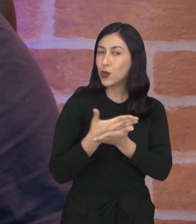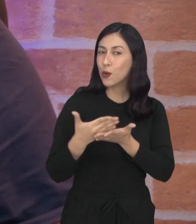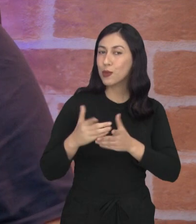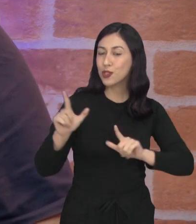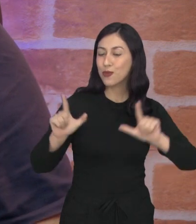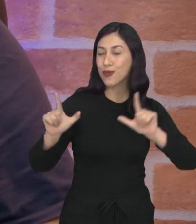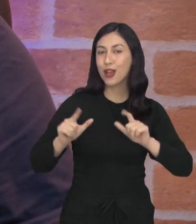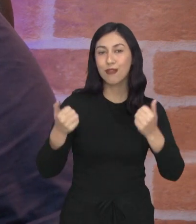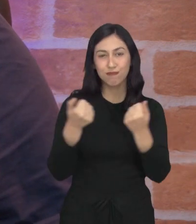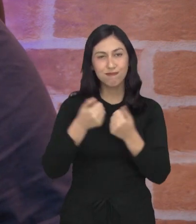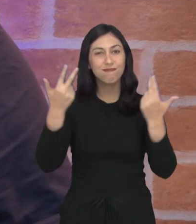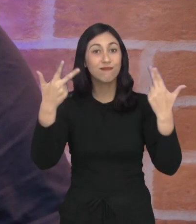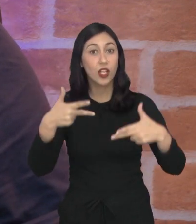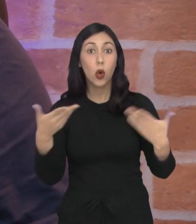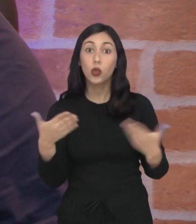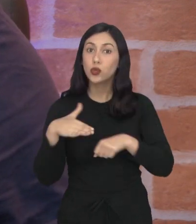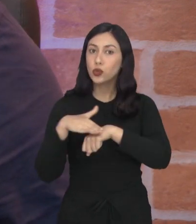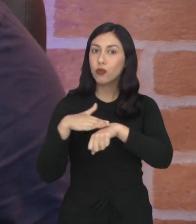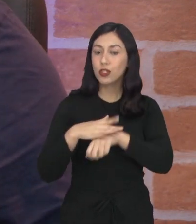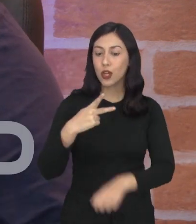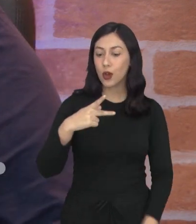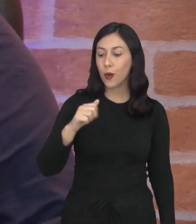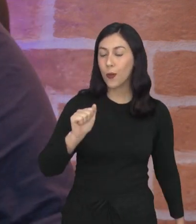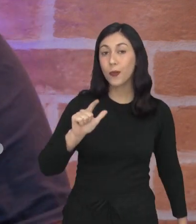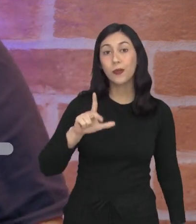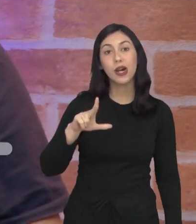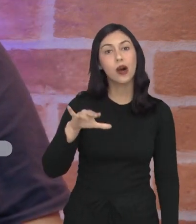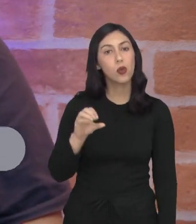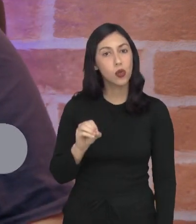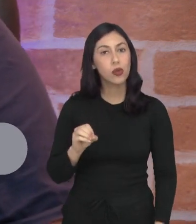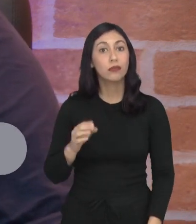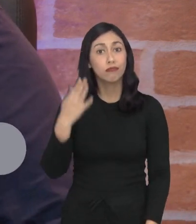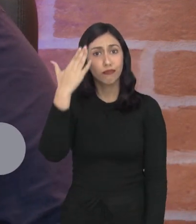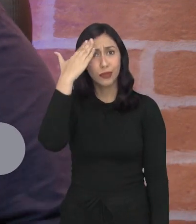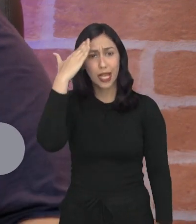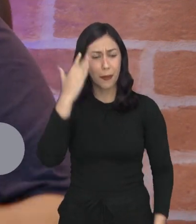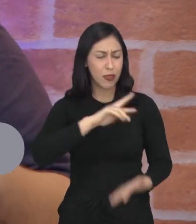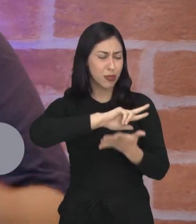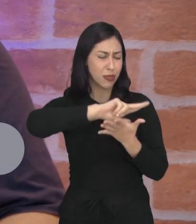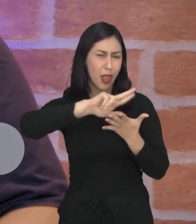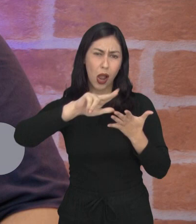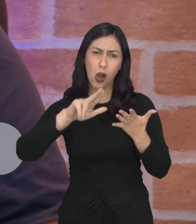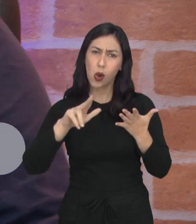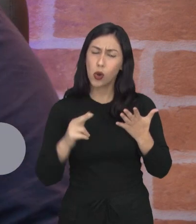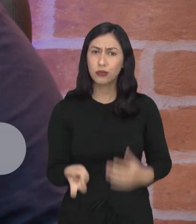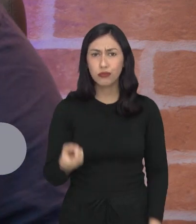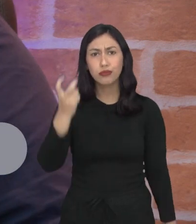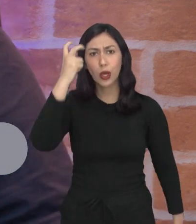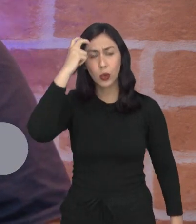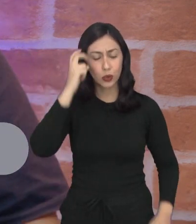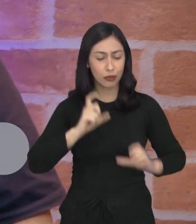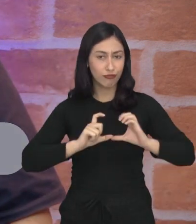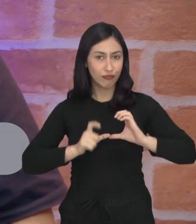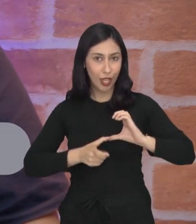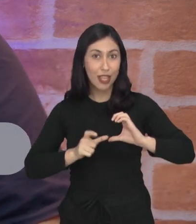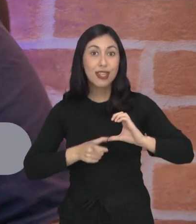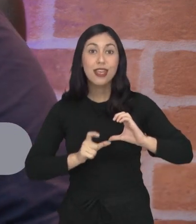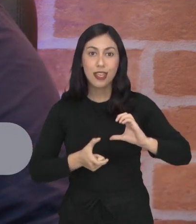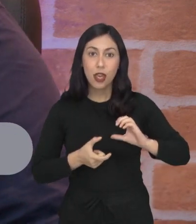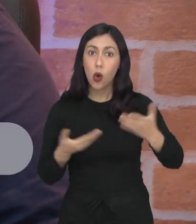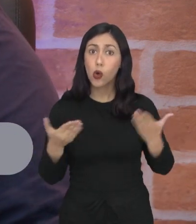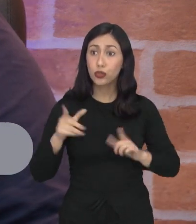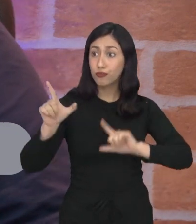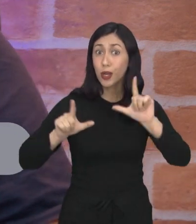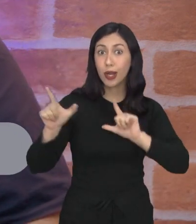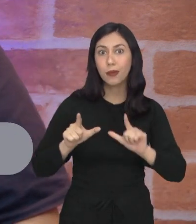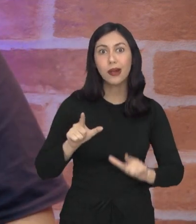É isso aí, tá no ar mais um Tá Ligado. E hoje eu vou conversar com o Paulo, que é um cara que sabe tudo sobre a cultura geek. E eu vou bater esse bate-papo com ele hoje, que o programa